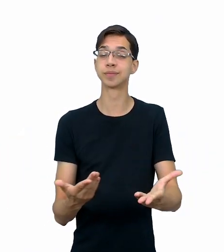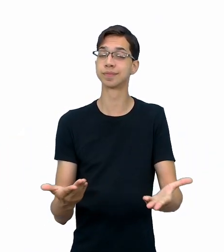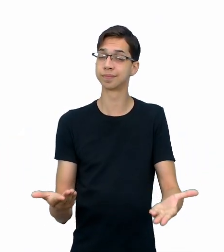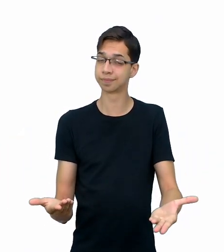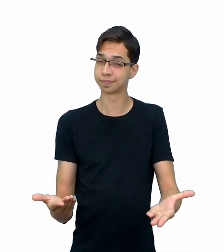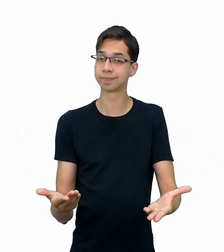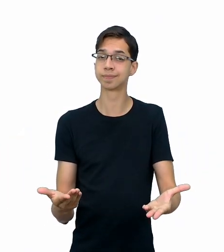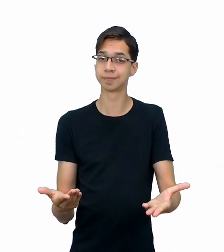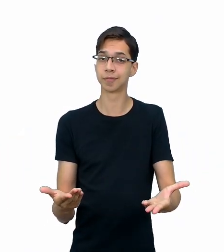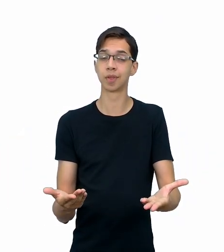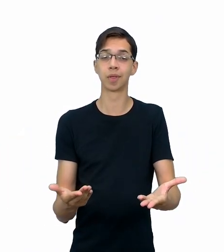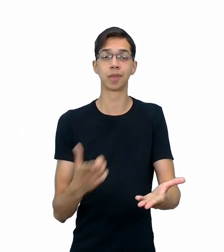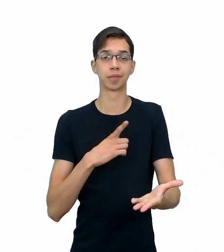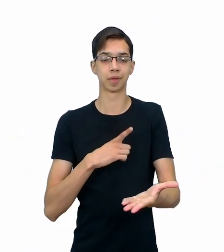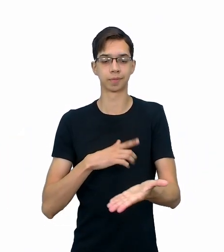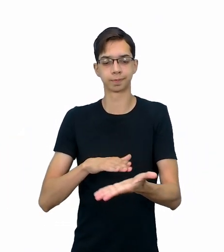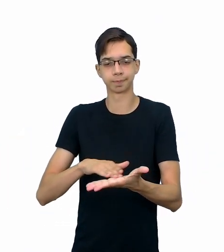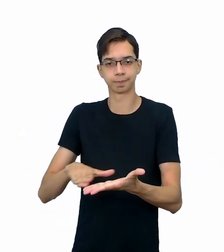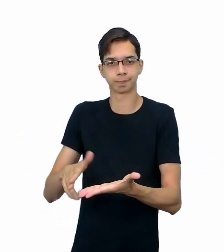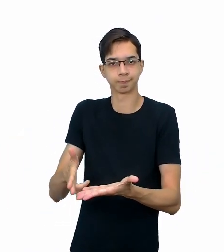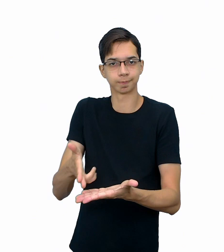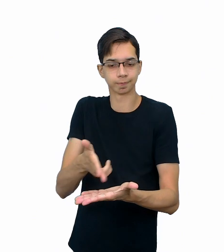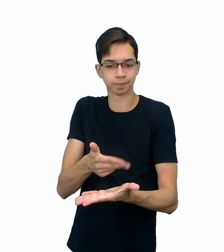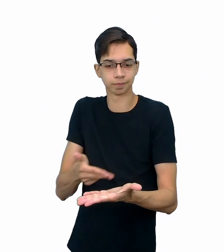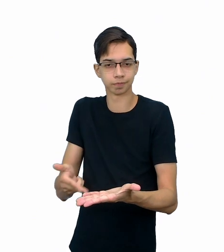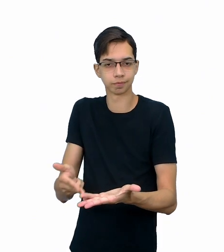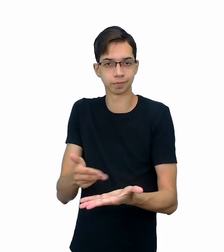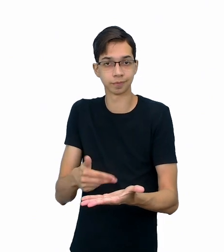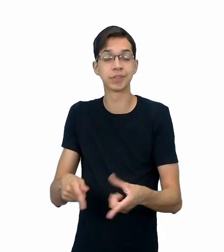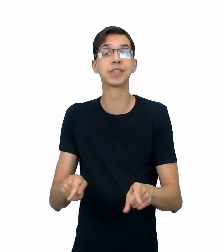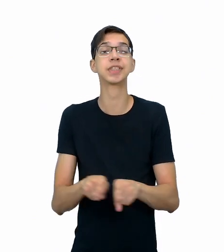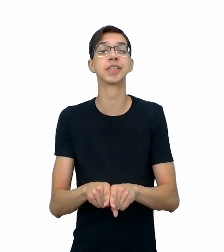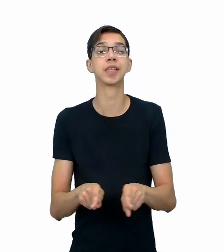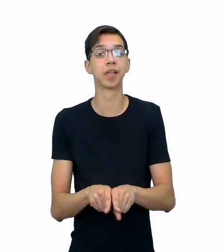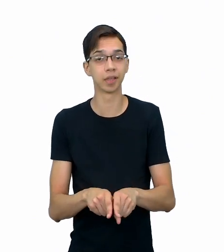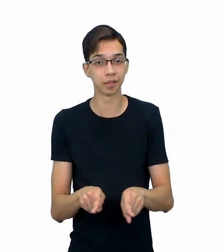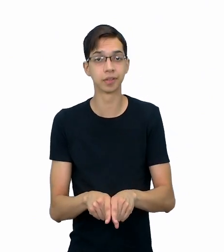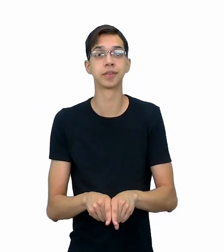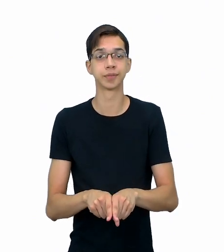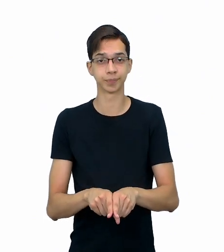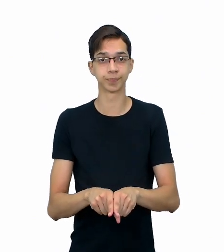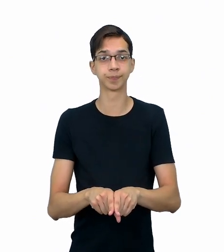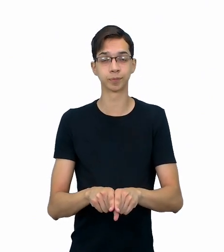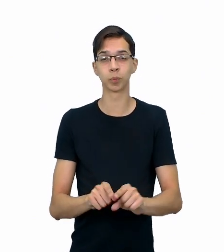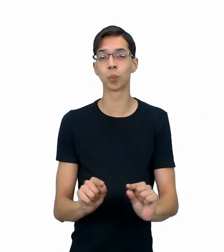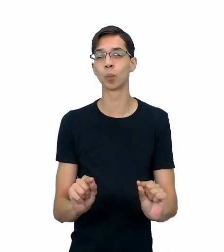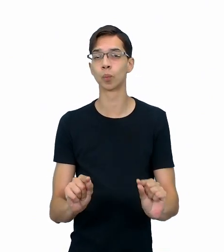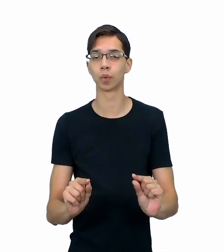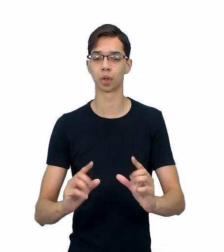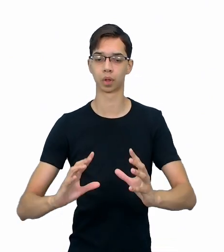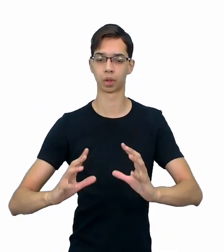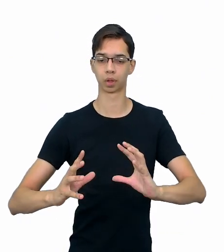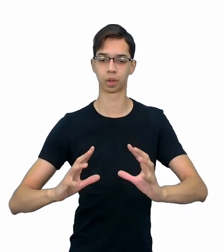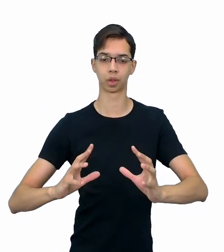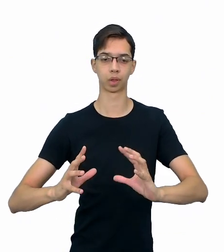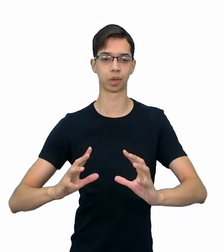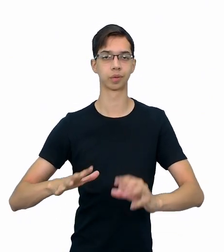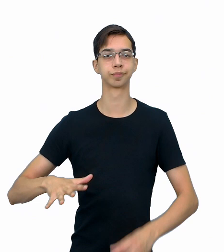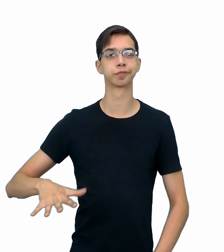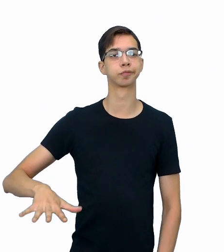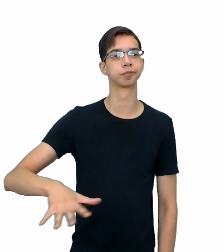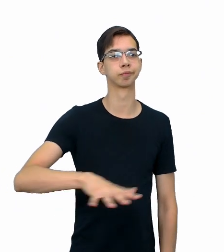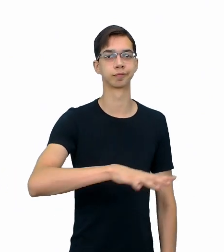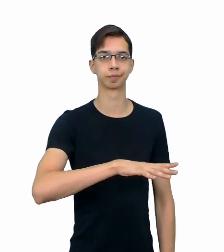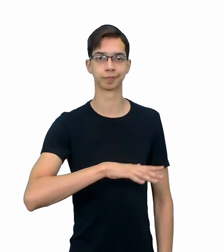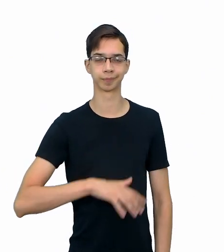tanto as espaciais quanto as planas, né? Então, para que esse trabalho possa avançar, é preciso que se